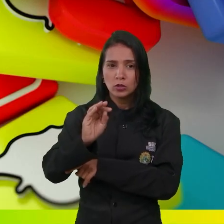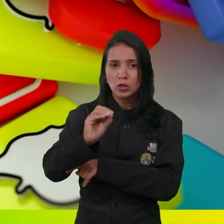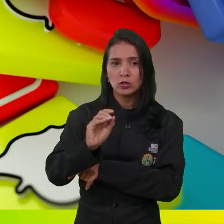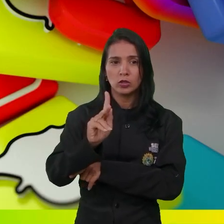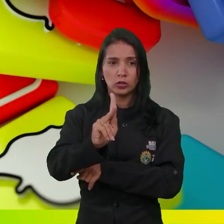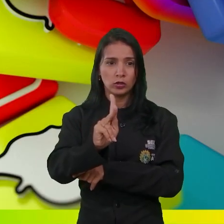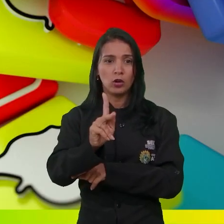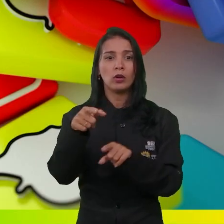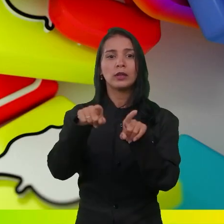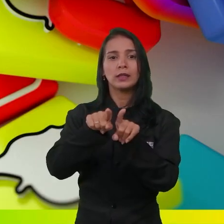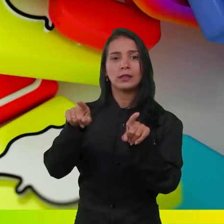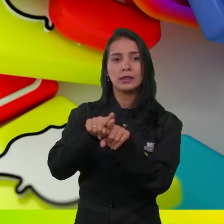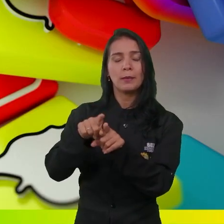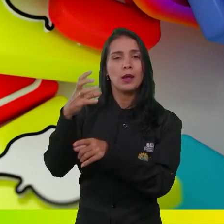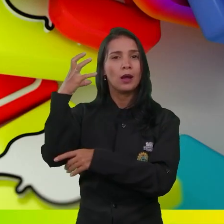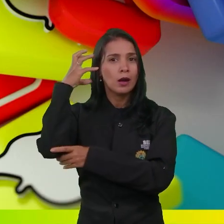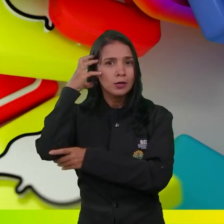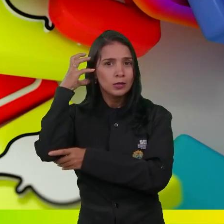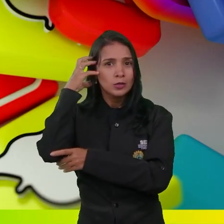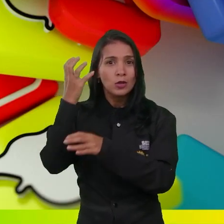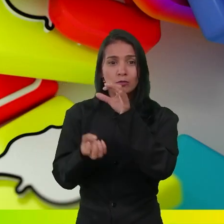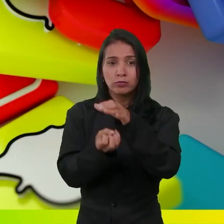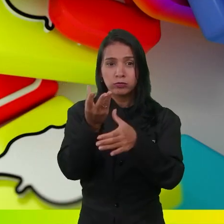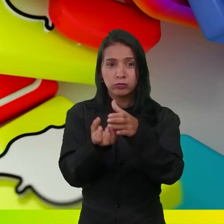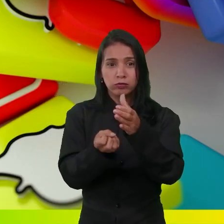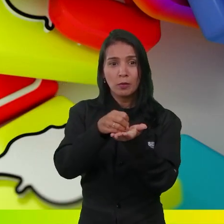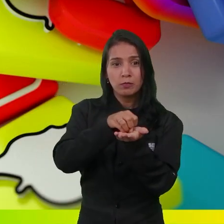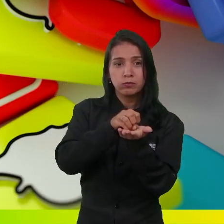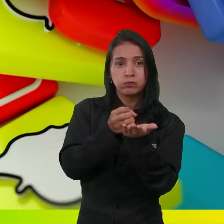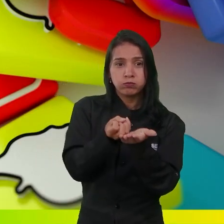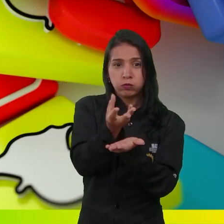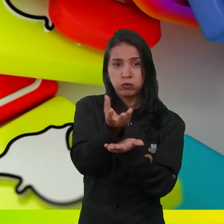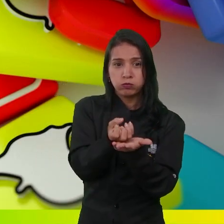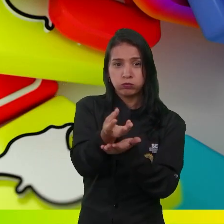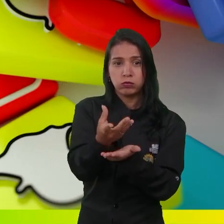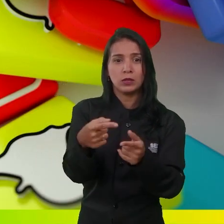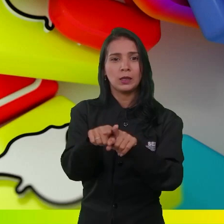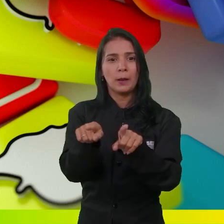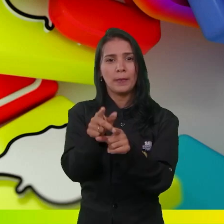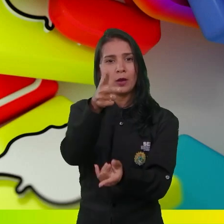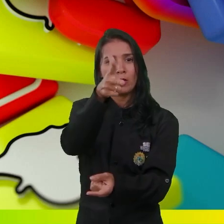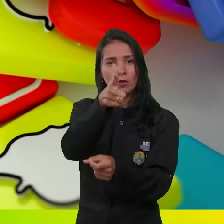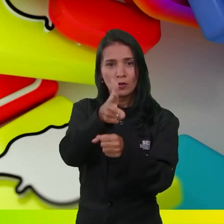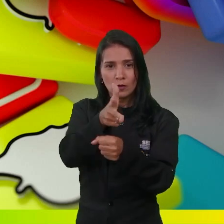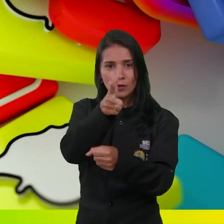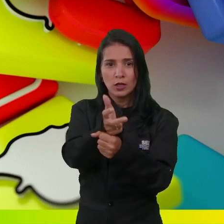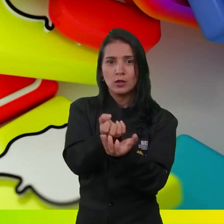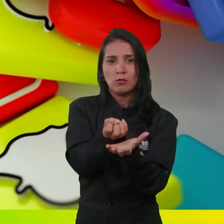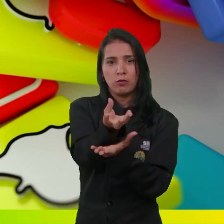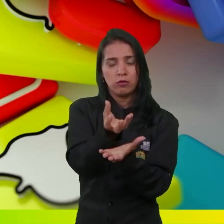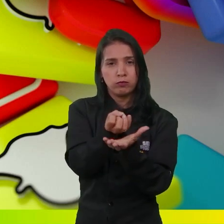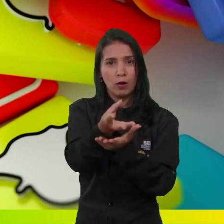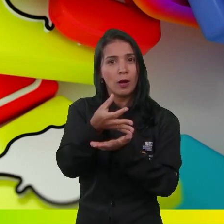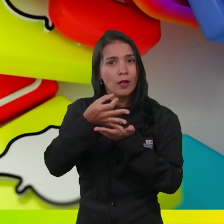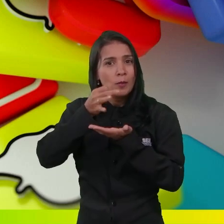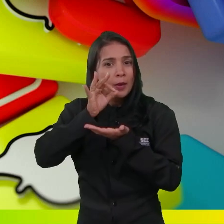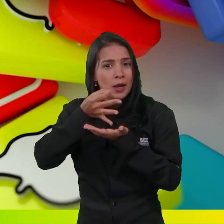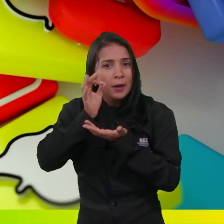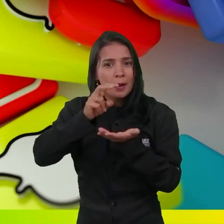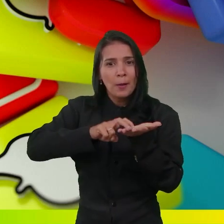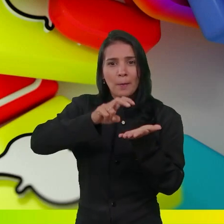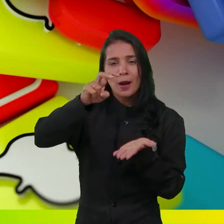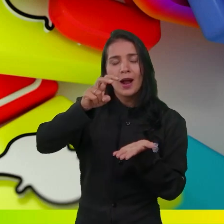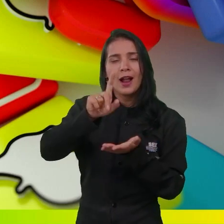videocasts, como o Café da Manhã, da Folha de São Paulo, canais independentes no YouTube e plataformas